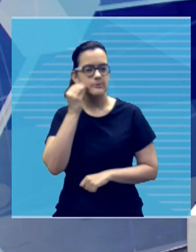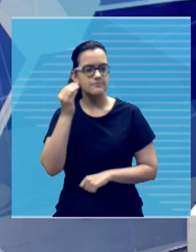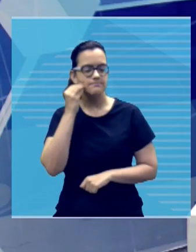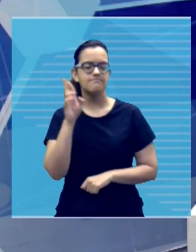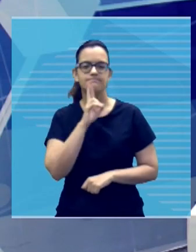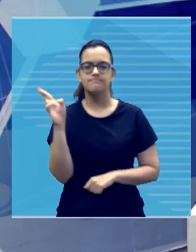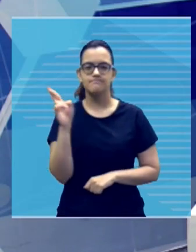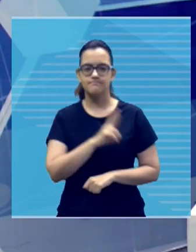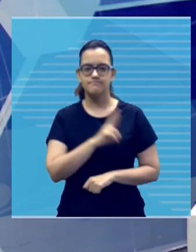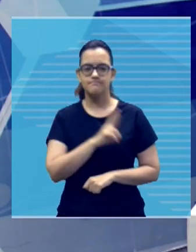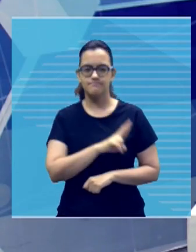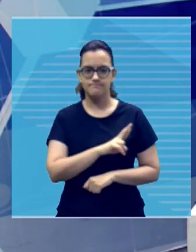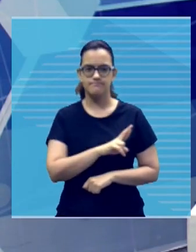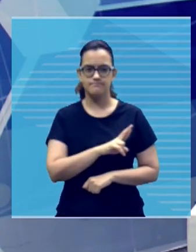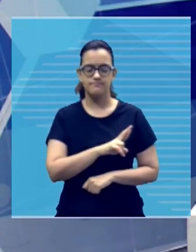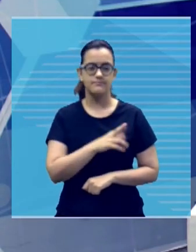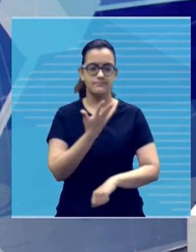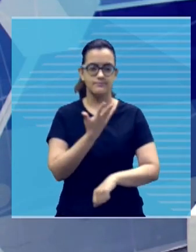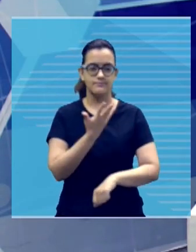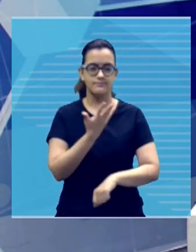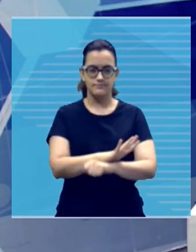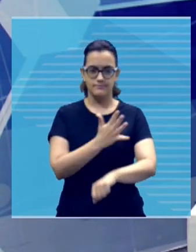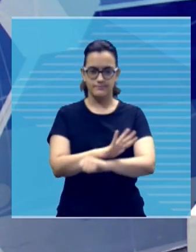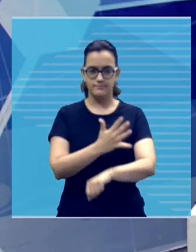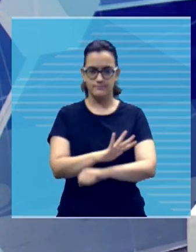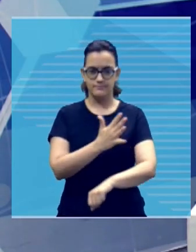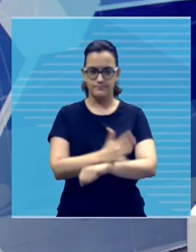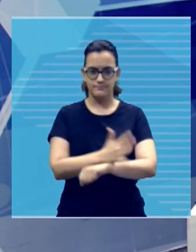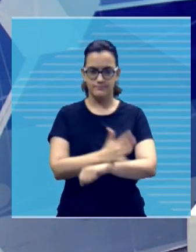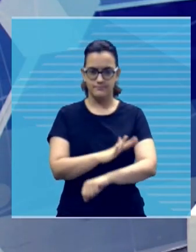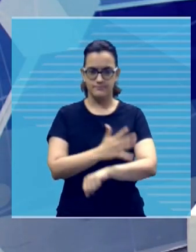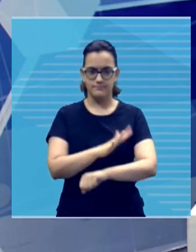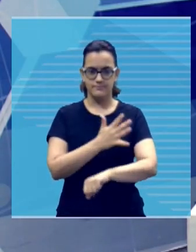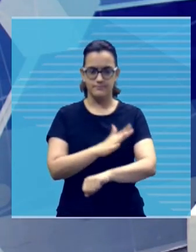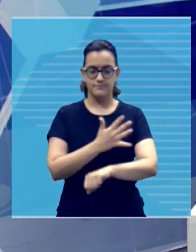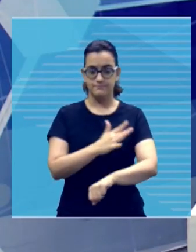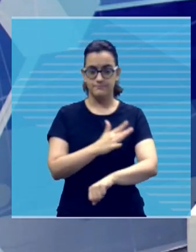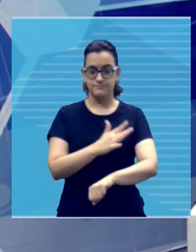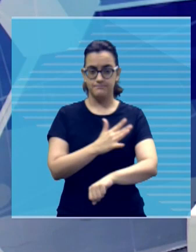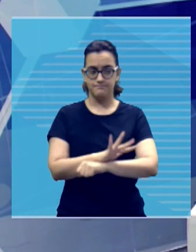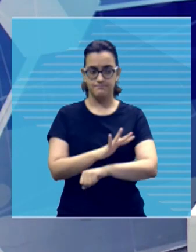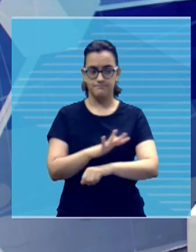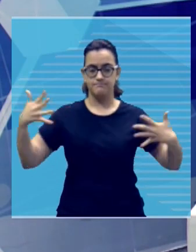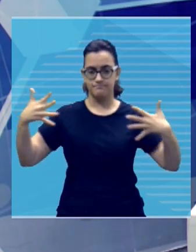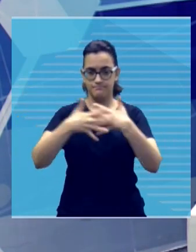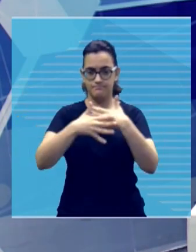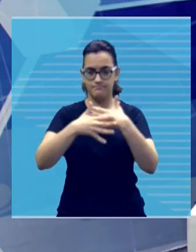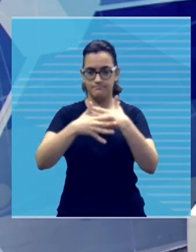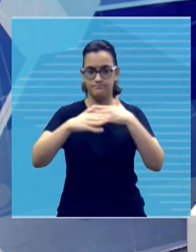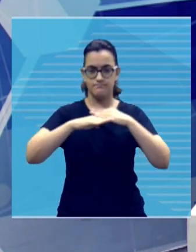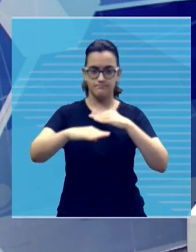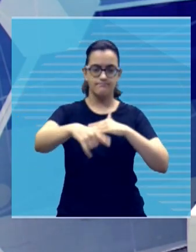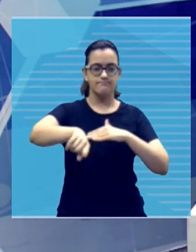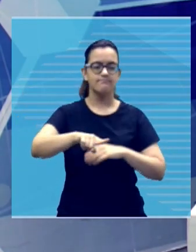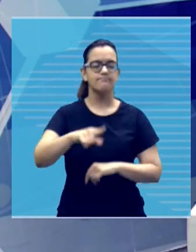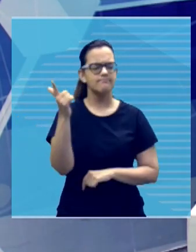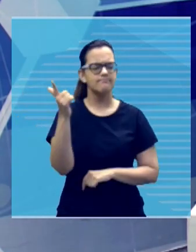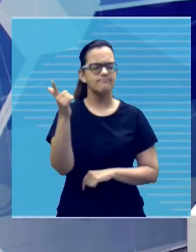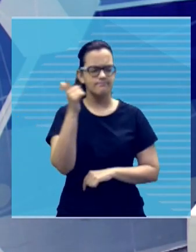fazer o exercício para casa de isomeria plana você tentar fazer e vai com certeza conseguir